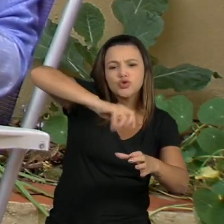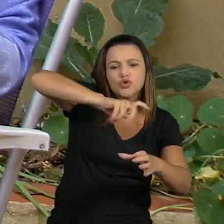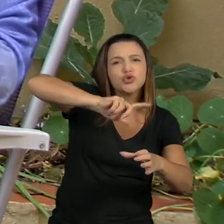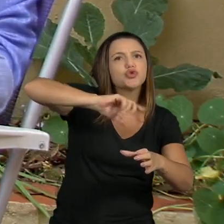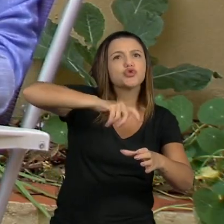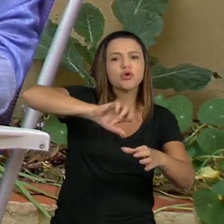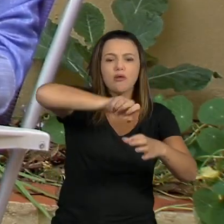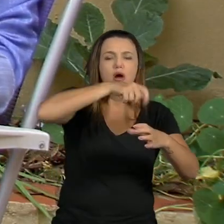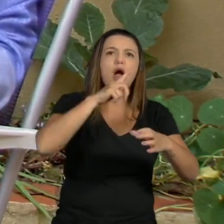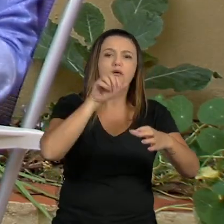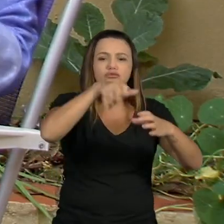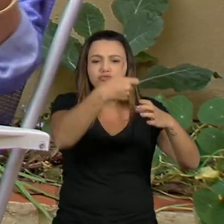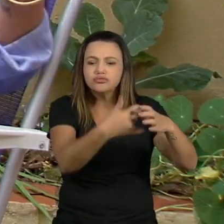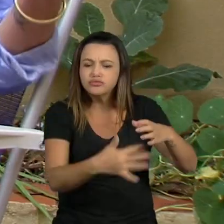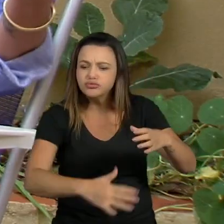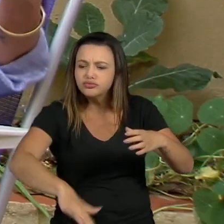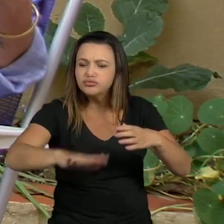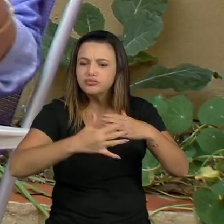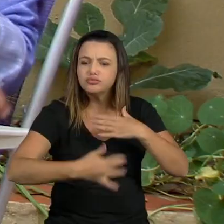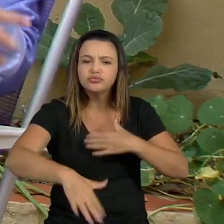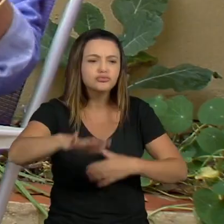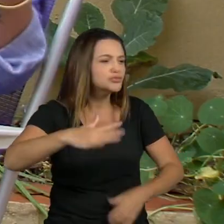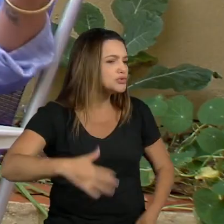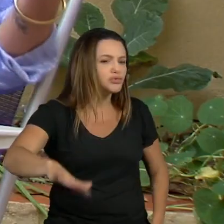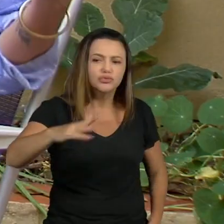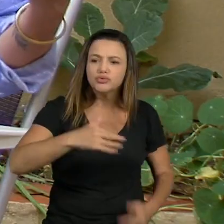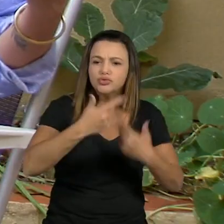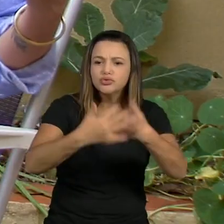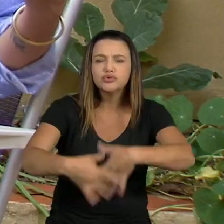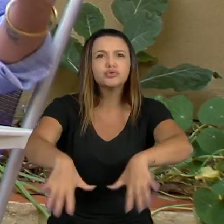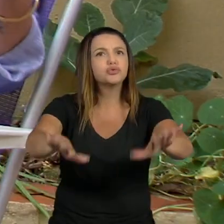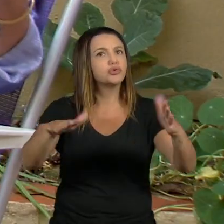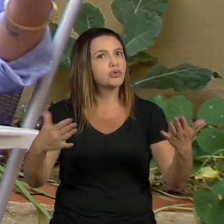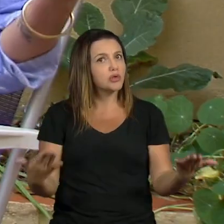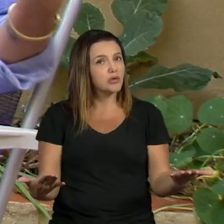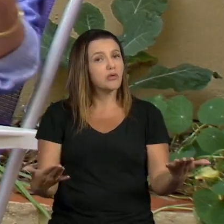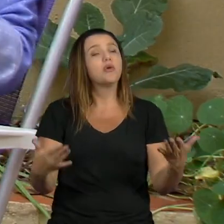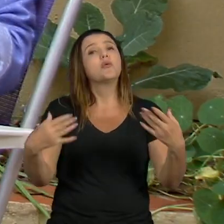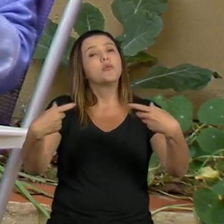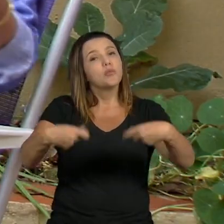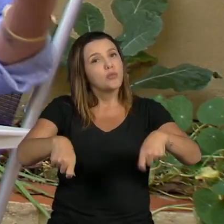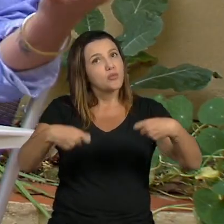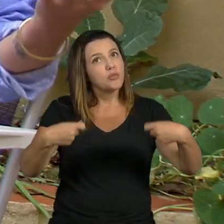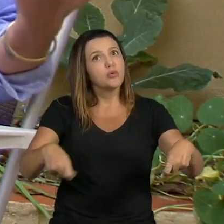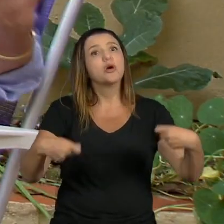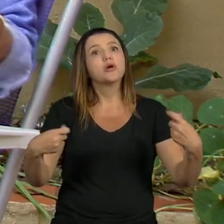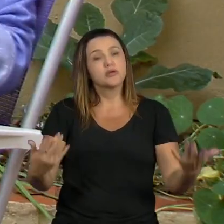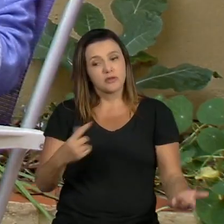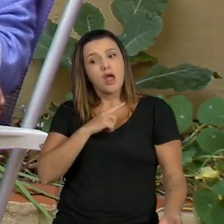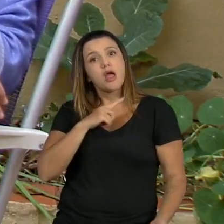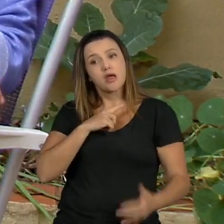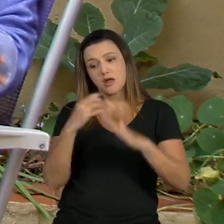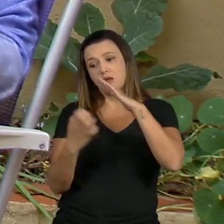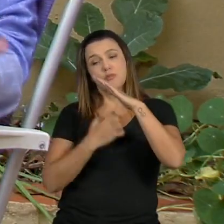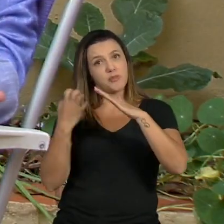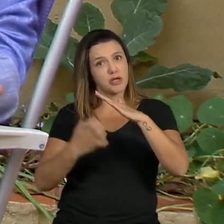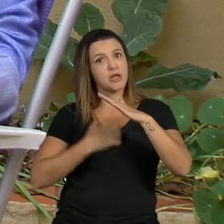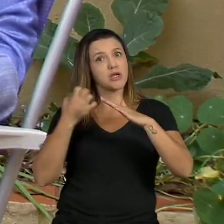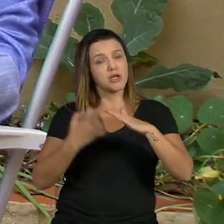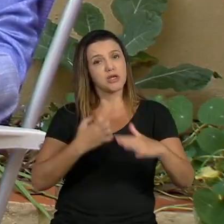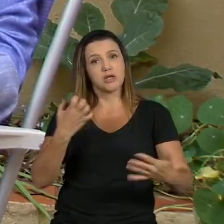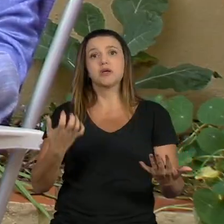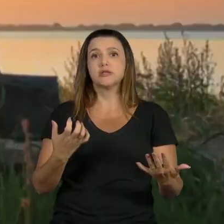nosso privilégio de consumo, para apoiar grandes corporações que dominam todo esse mercado de consumo e são